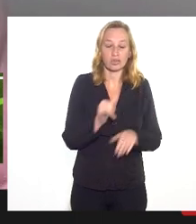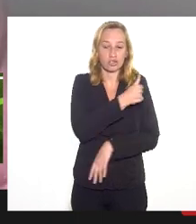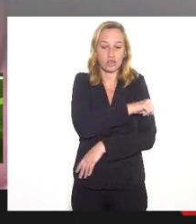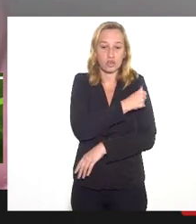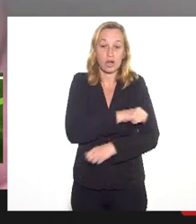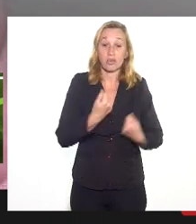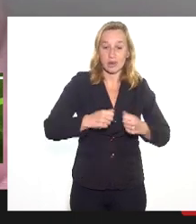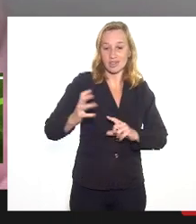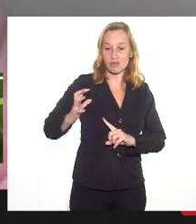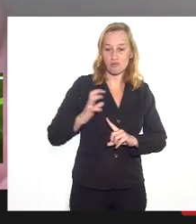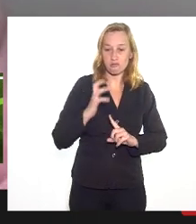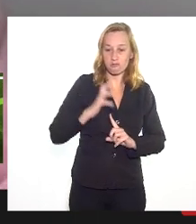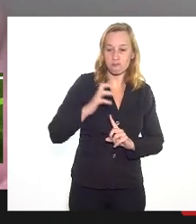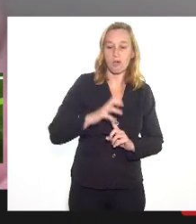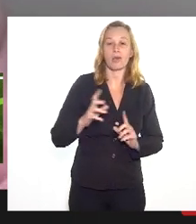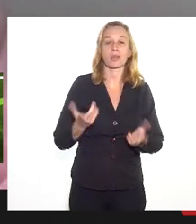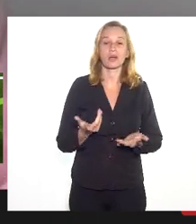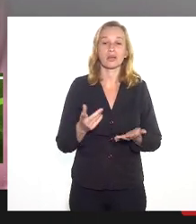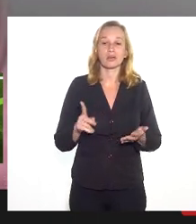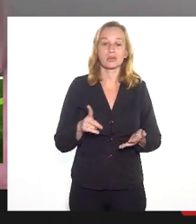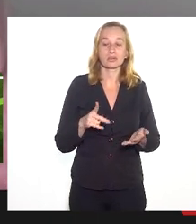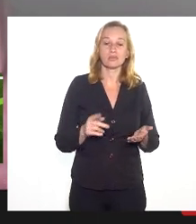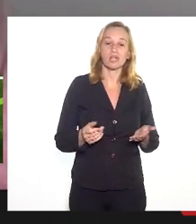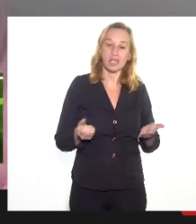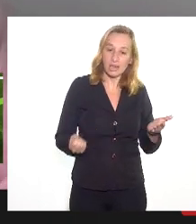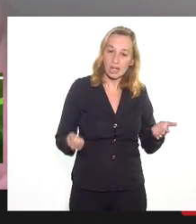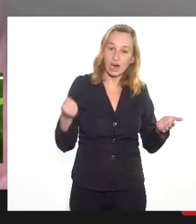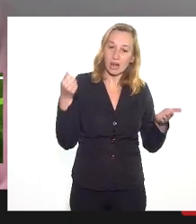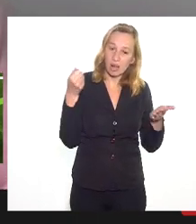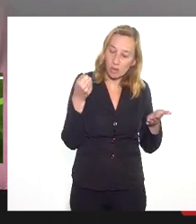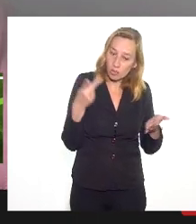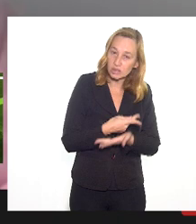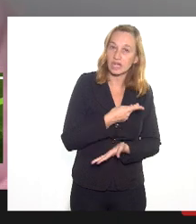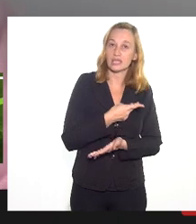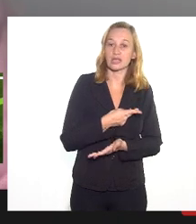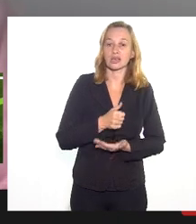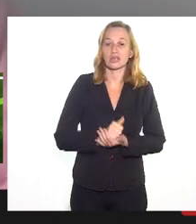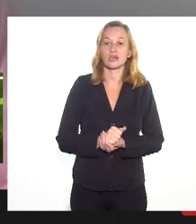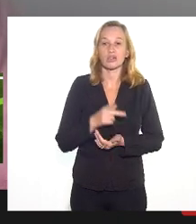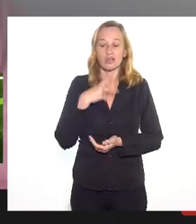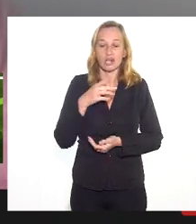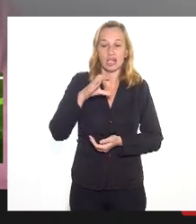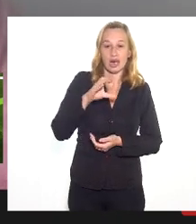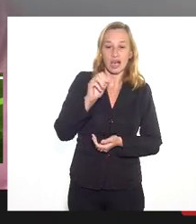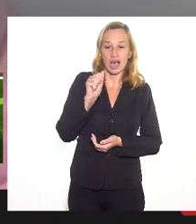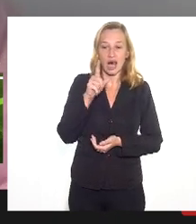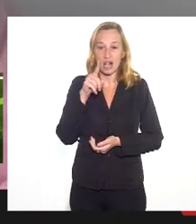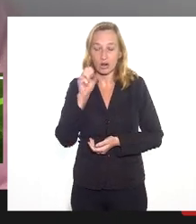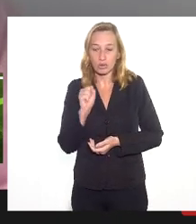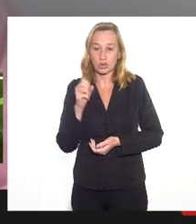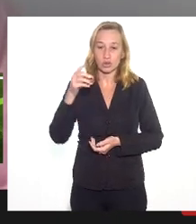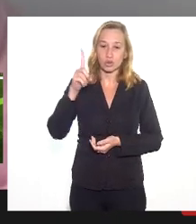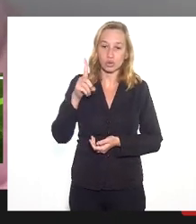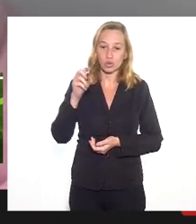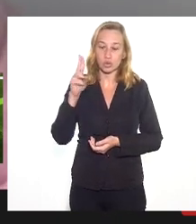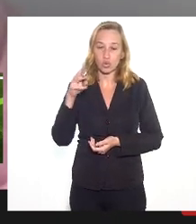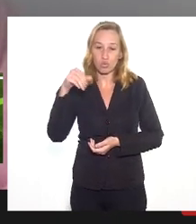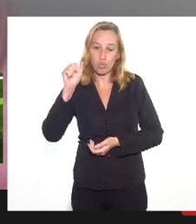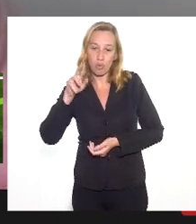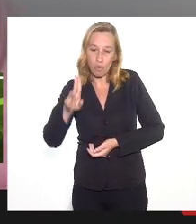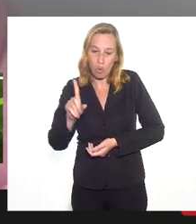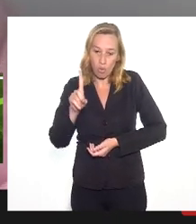exercer pressão para que isso se materialize, né? Porque, como já dizia o Carlos Drummond de Andrade, as leis